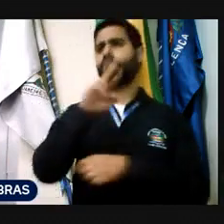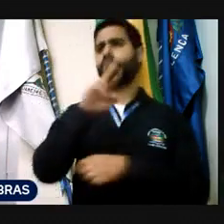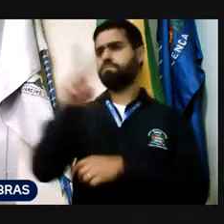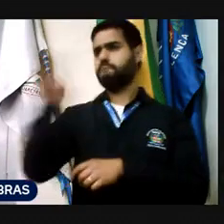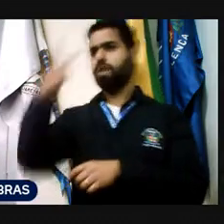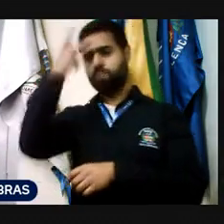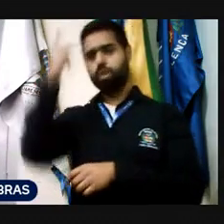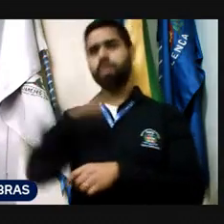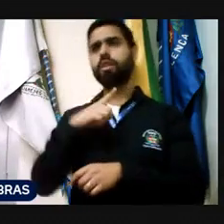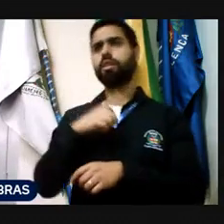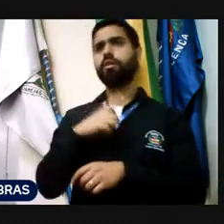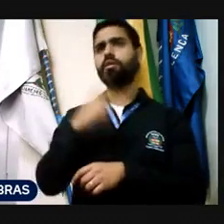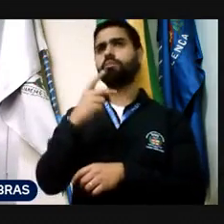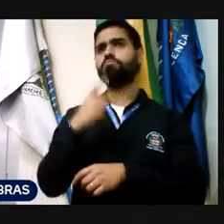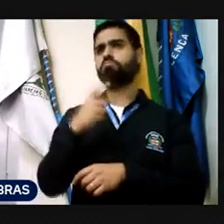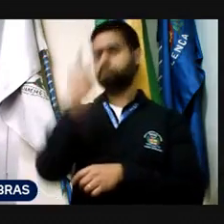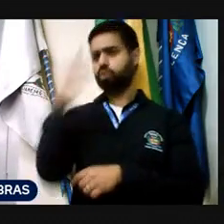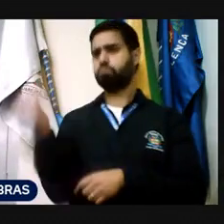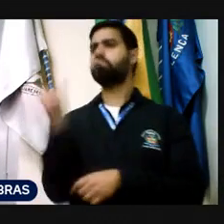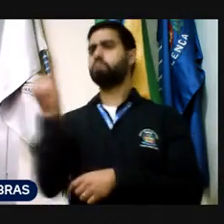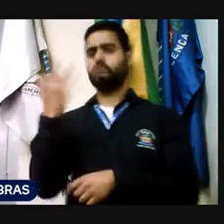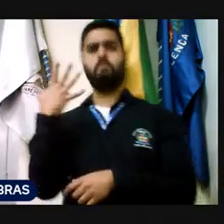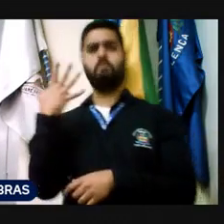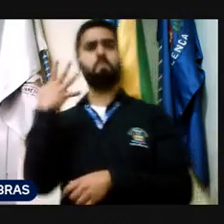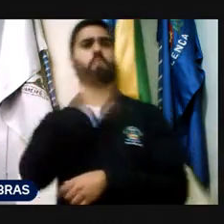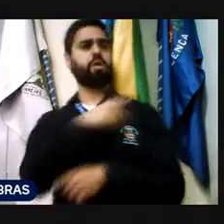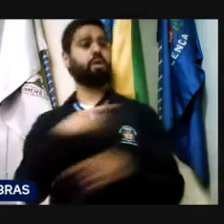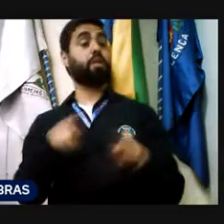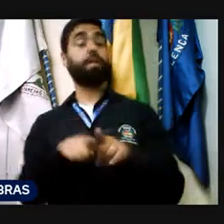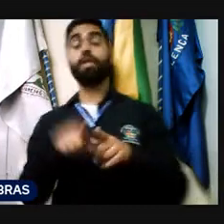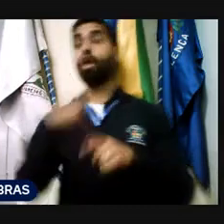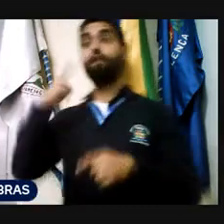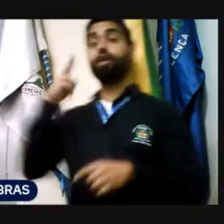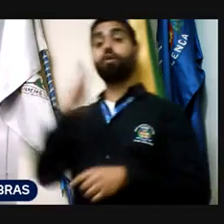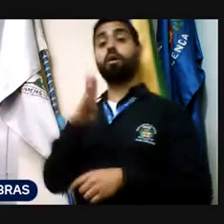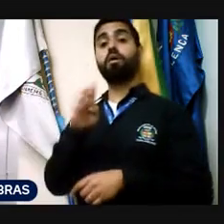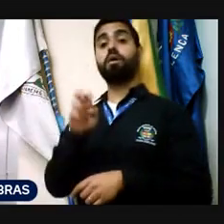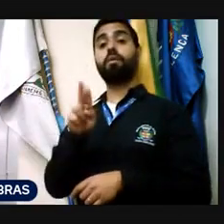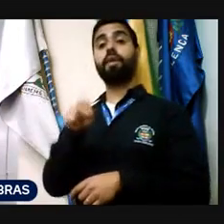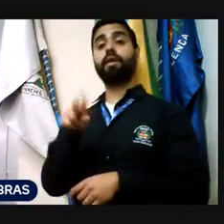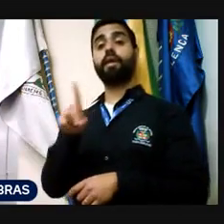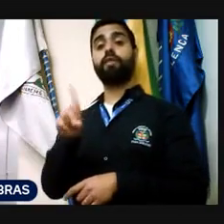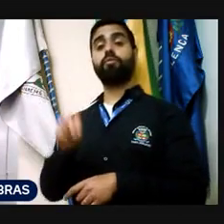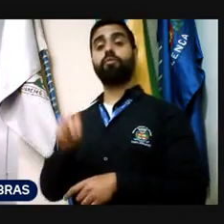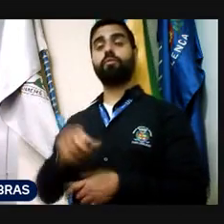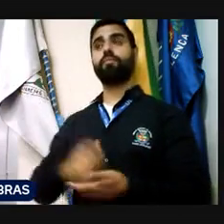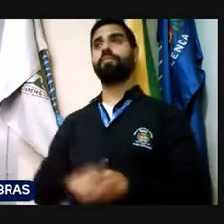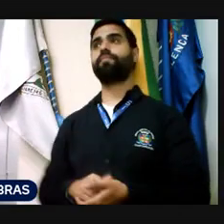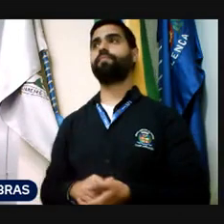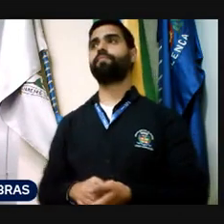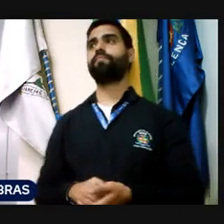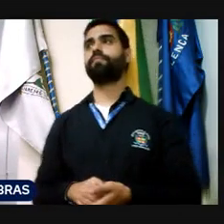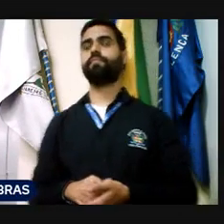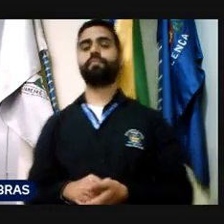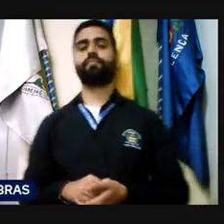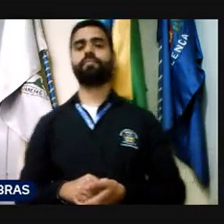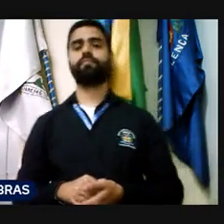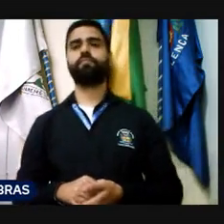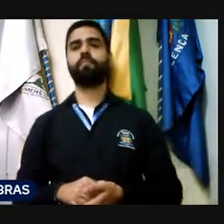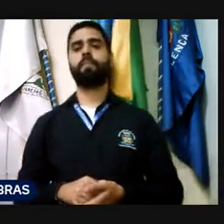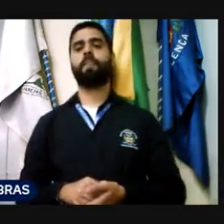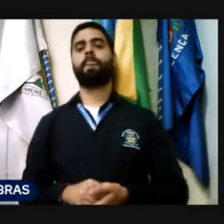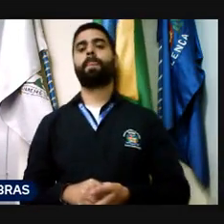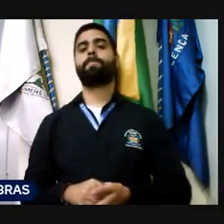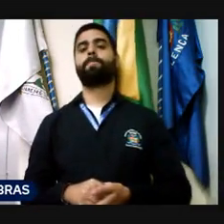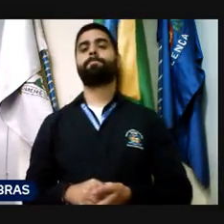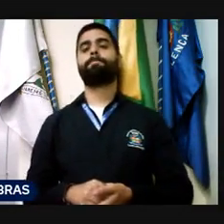teve bastante estrela lá hoje. Foi bonito, até o Bernardo esteve presente lá. E a gente acompanhou atentamente,